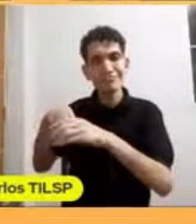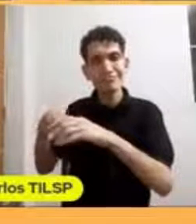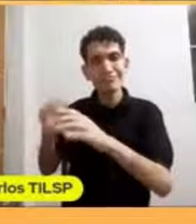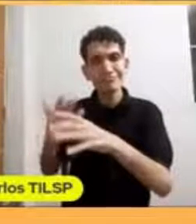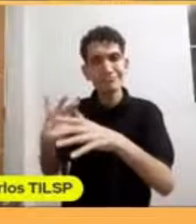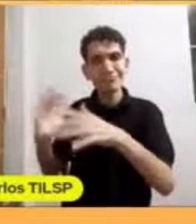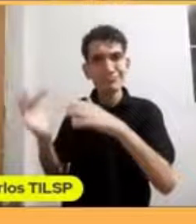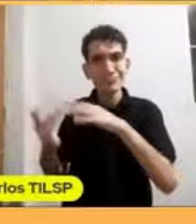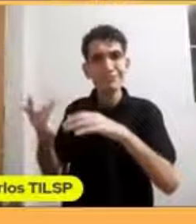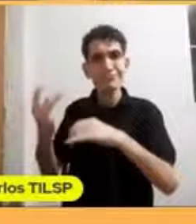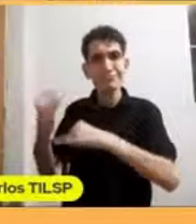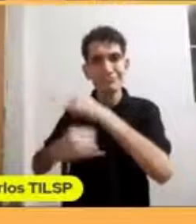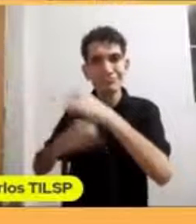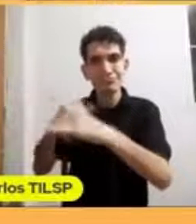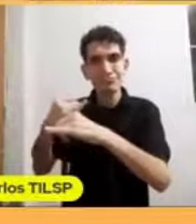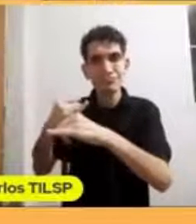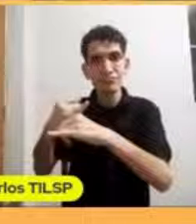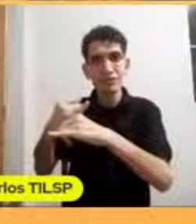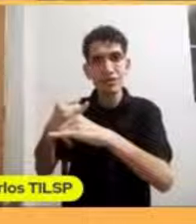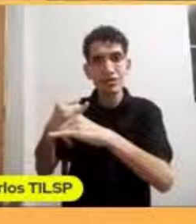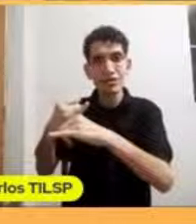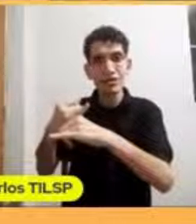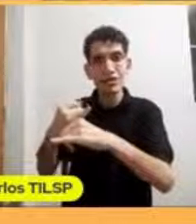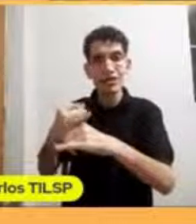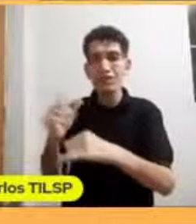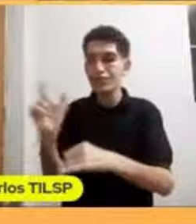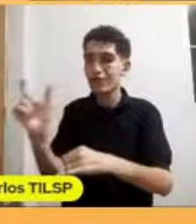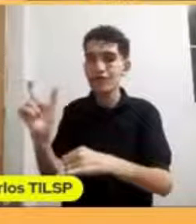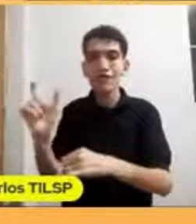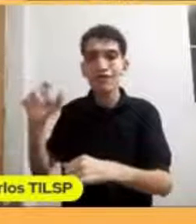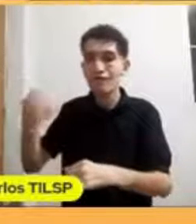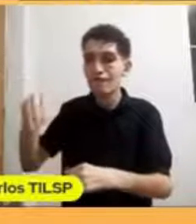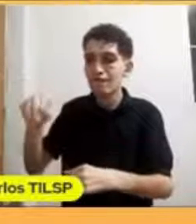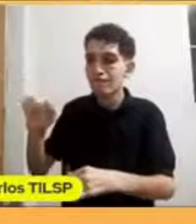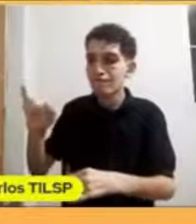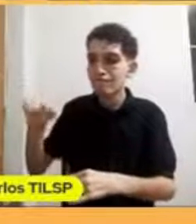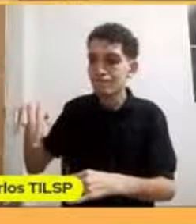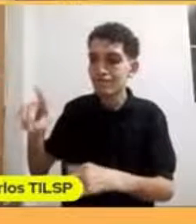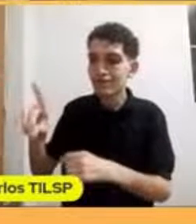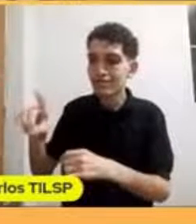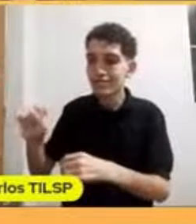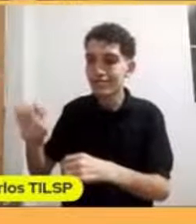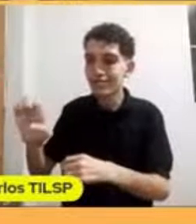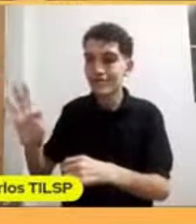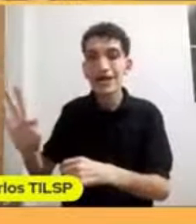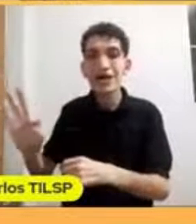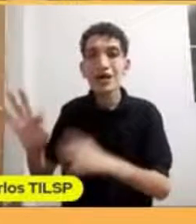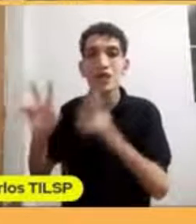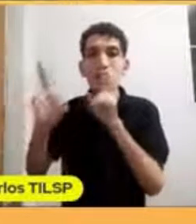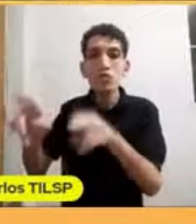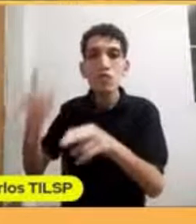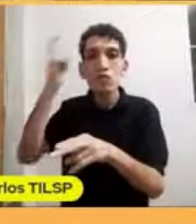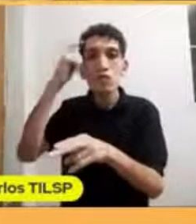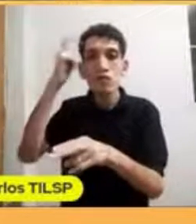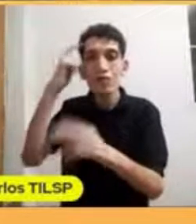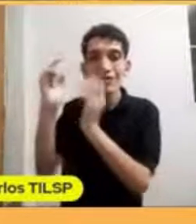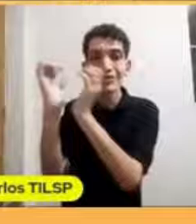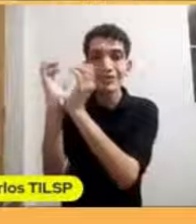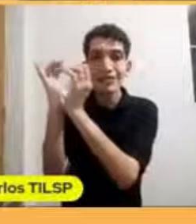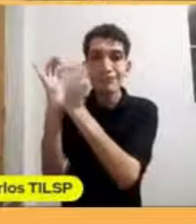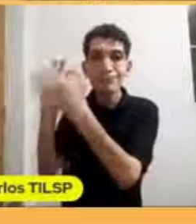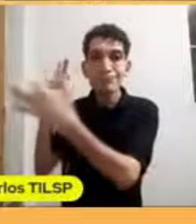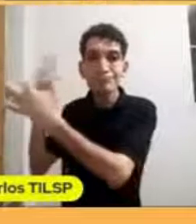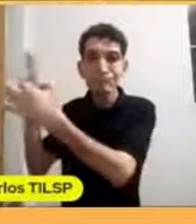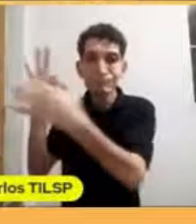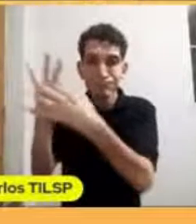já engajei a questão do mindset, né? Essa palavra, a gente tem essa questão da acessibilidade, ser clara,